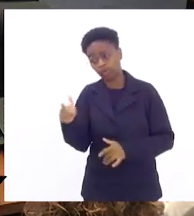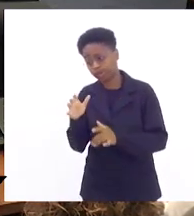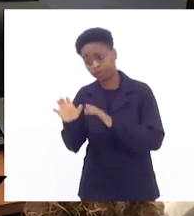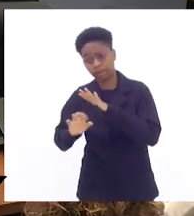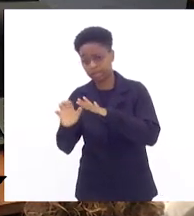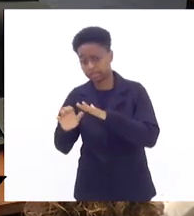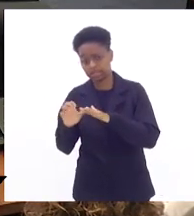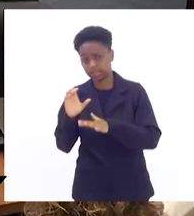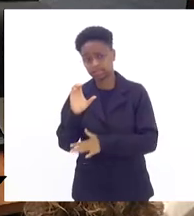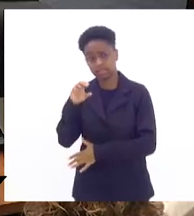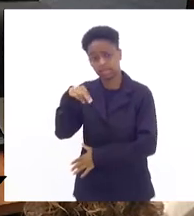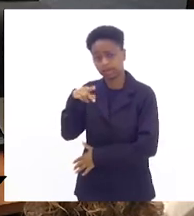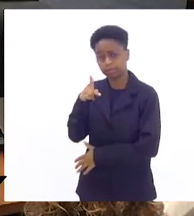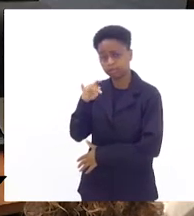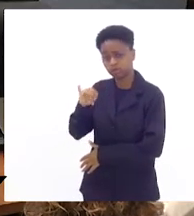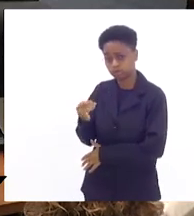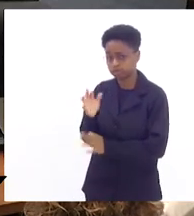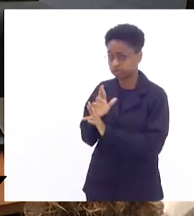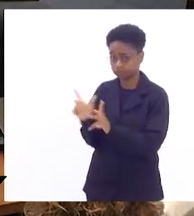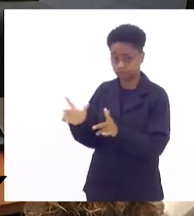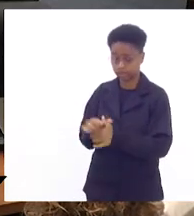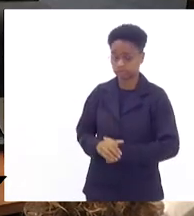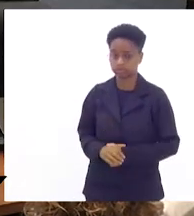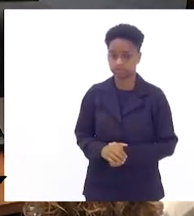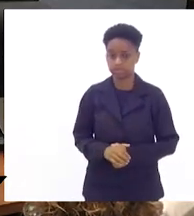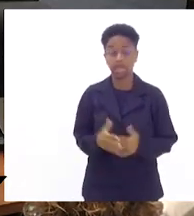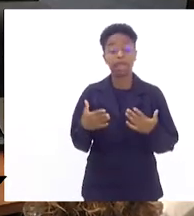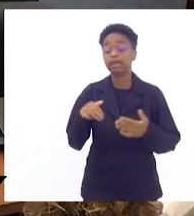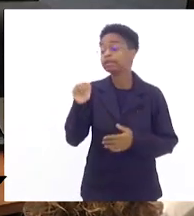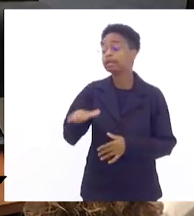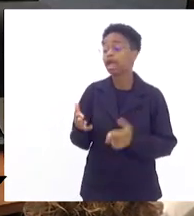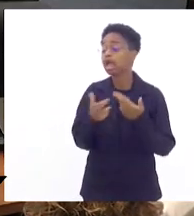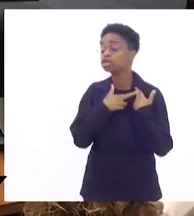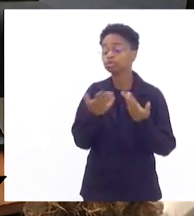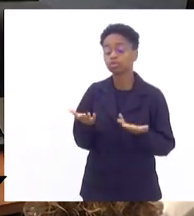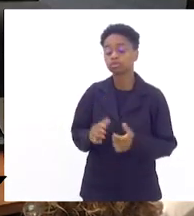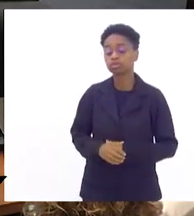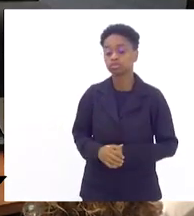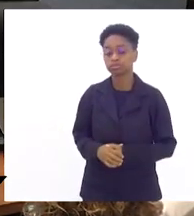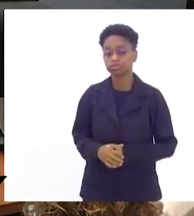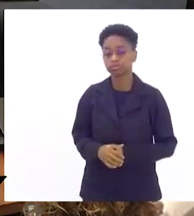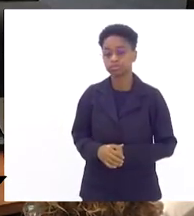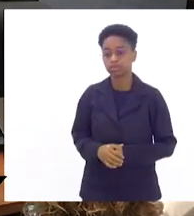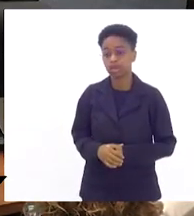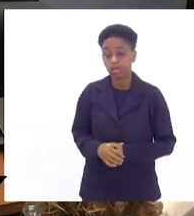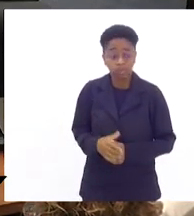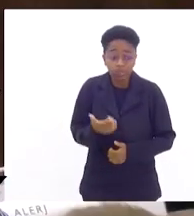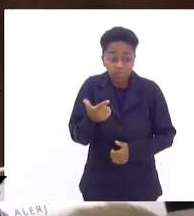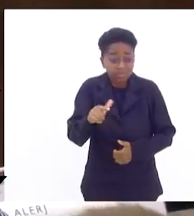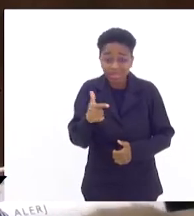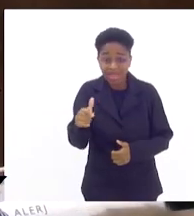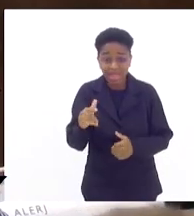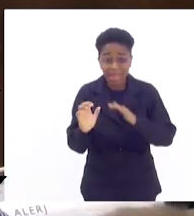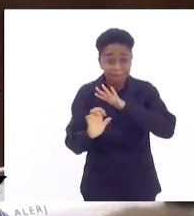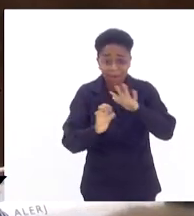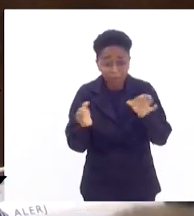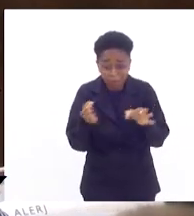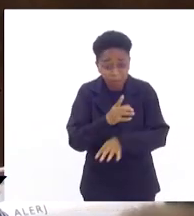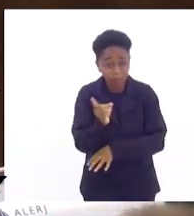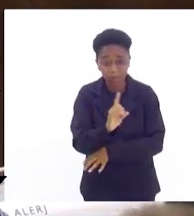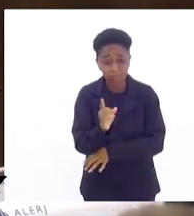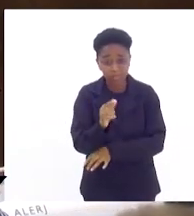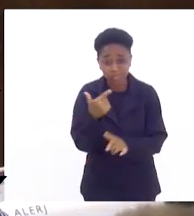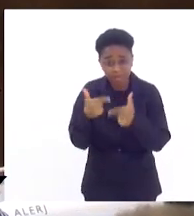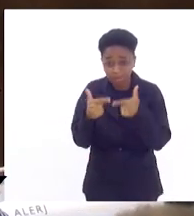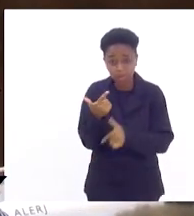CNPJ. Outro CNPJ. Então, quem é o responsável por esse CNPJ, presidente? Não tem, essa empresa não está instaurada, ela não está